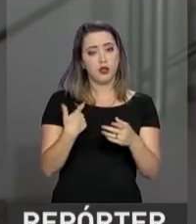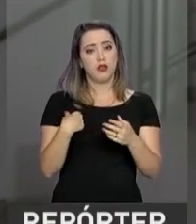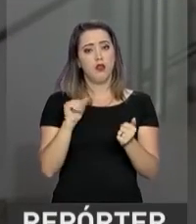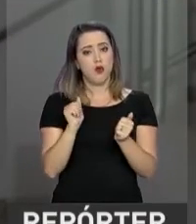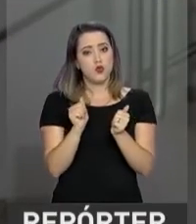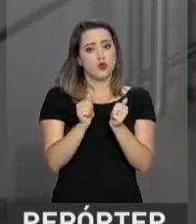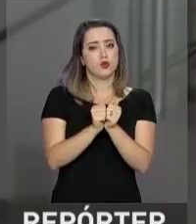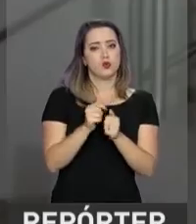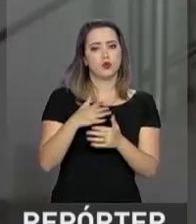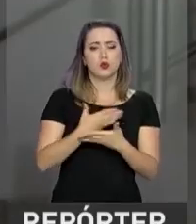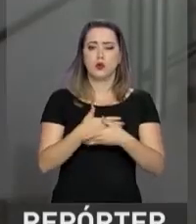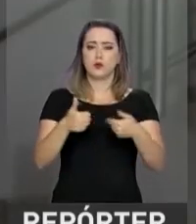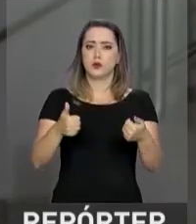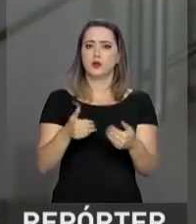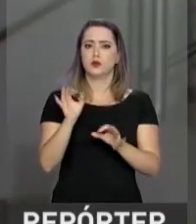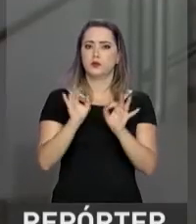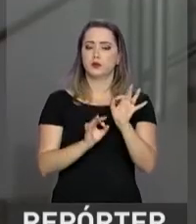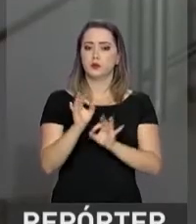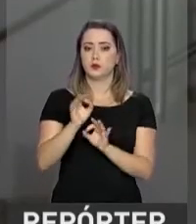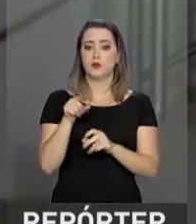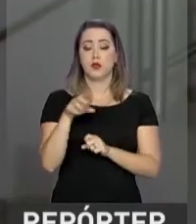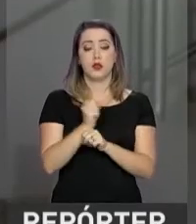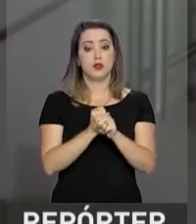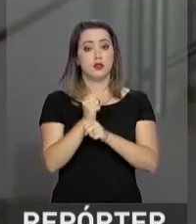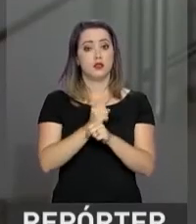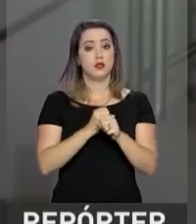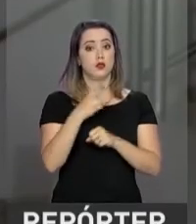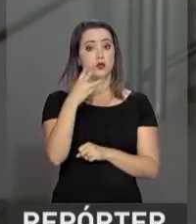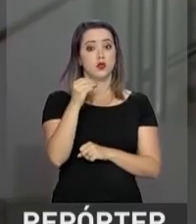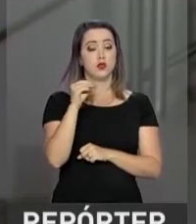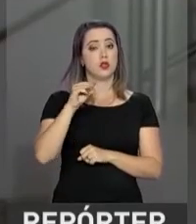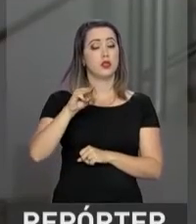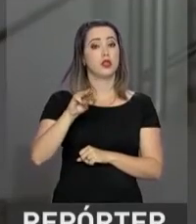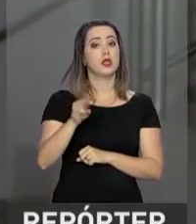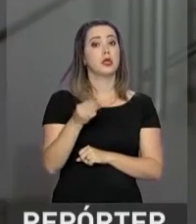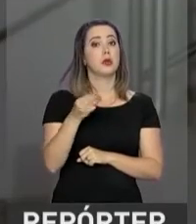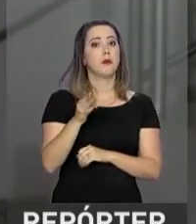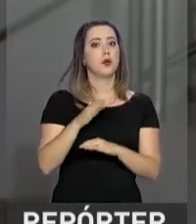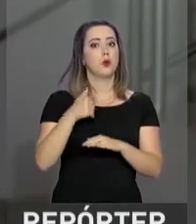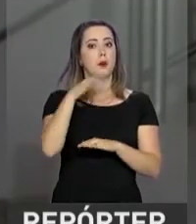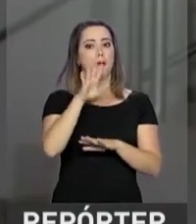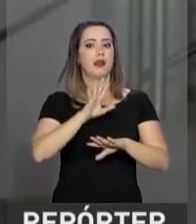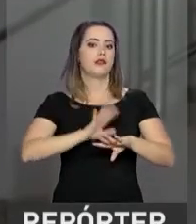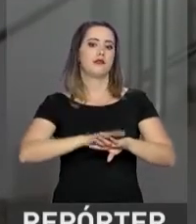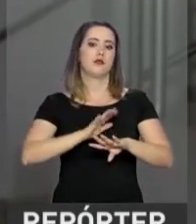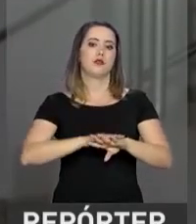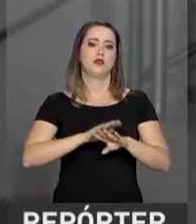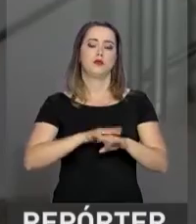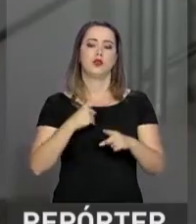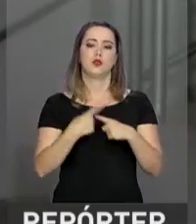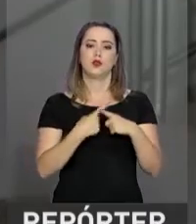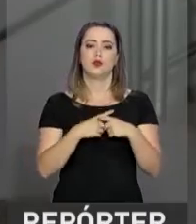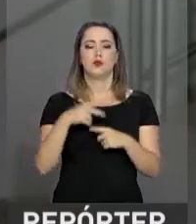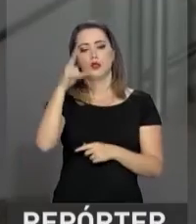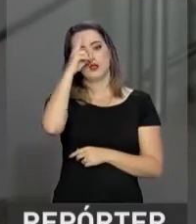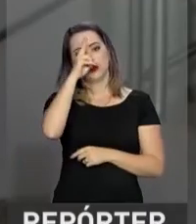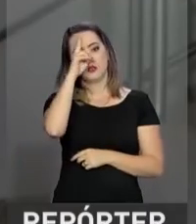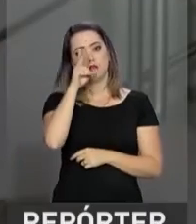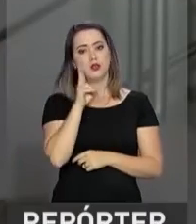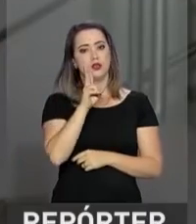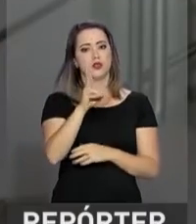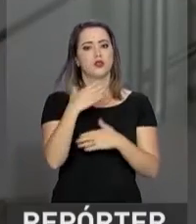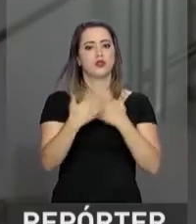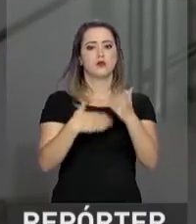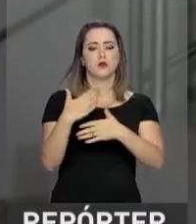é são as melhorias a gente aumentou este ano por exemplo 30 minutos e matemática é porque historicamente a gente vai vendo a necessidade da evolução